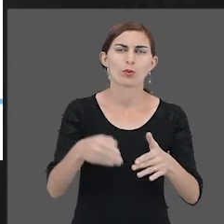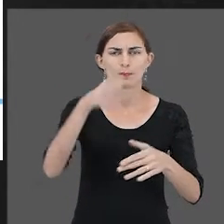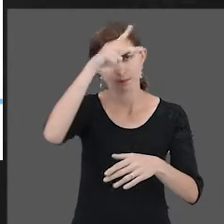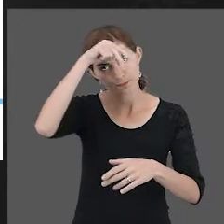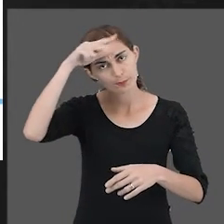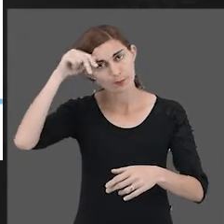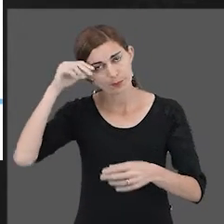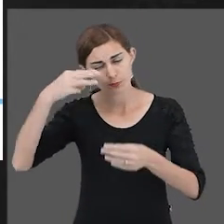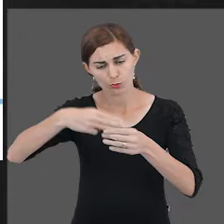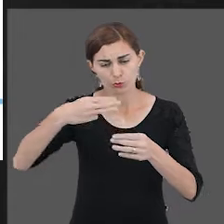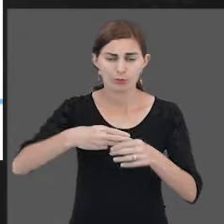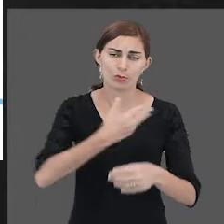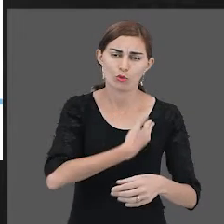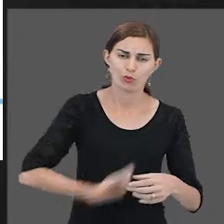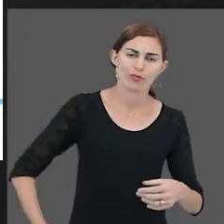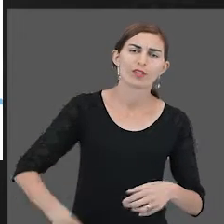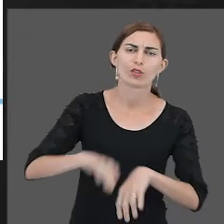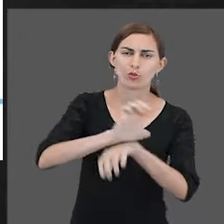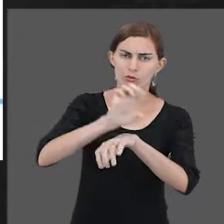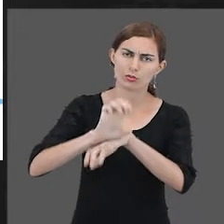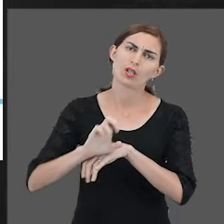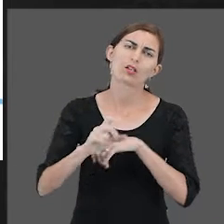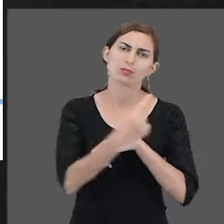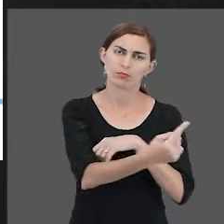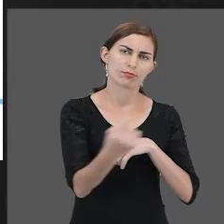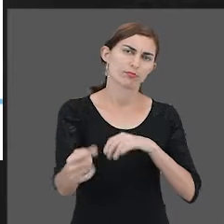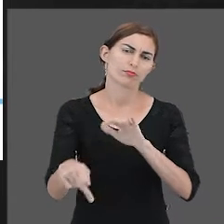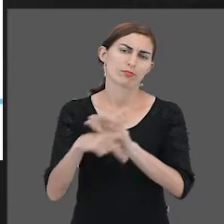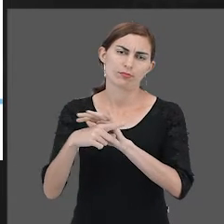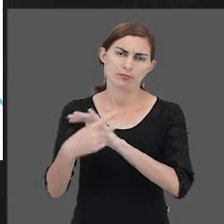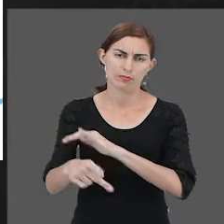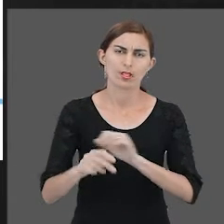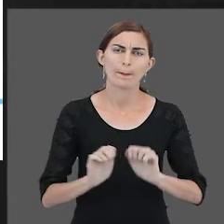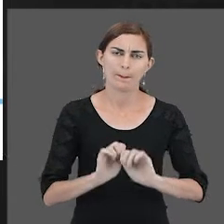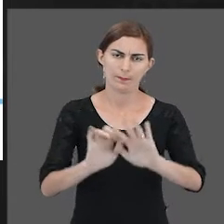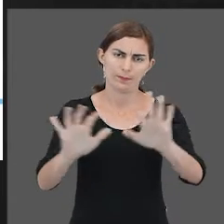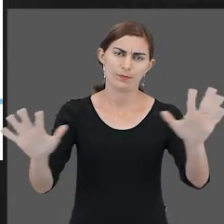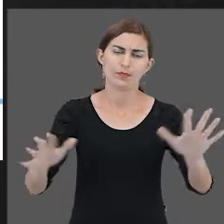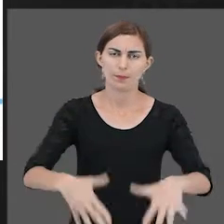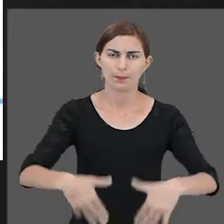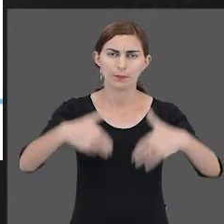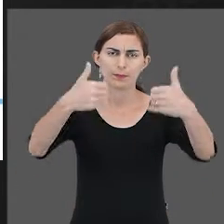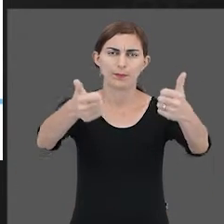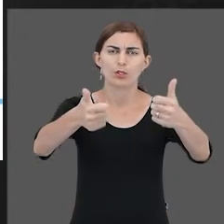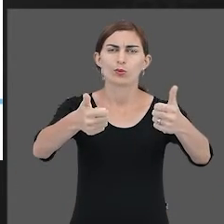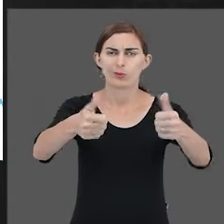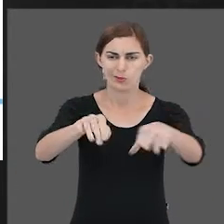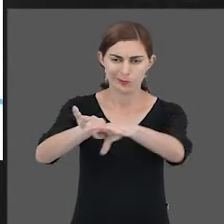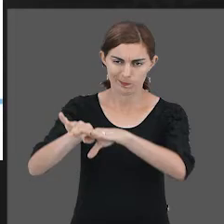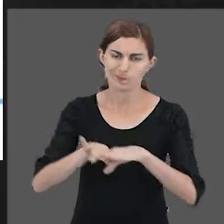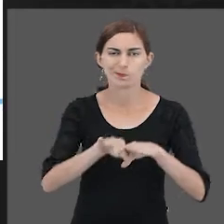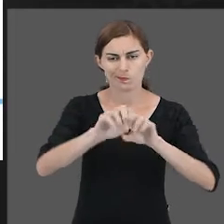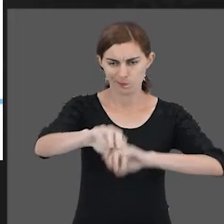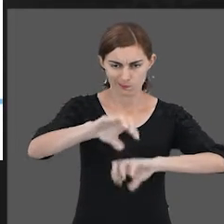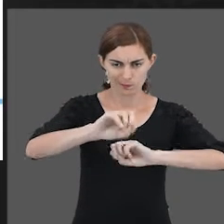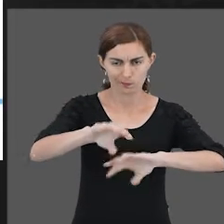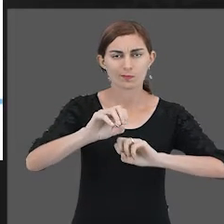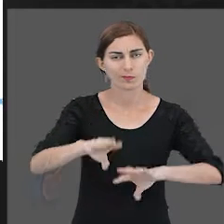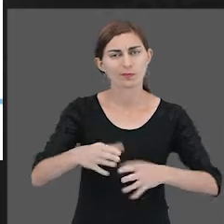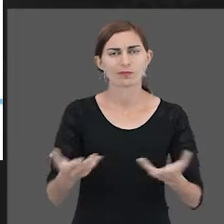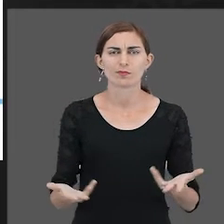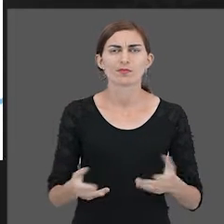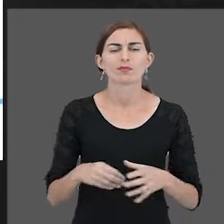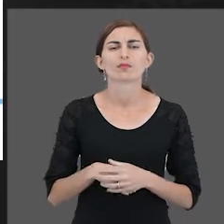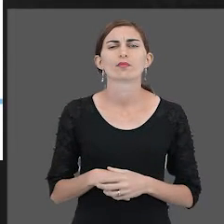entre os municípios e o governo do estado a que pertençam, para ampliação do atendimento e a melhoria qualitativa do